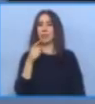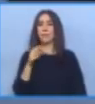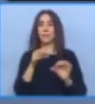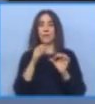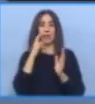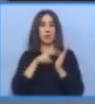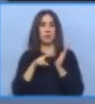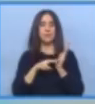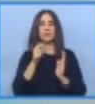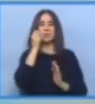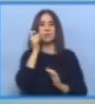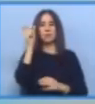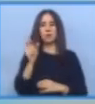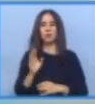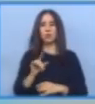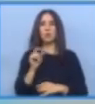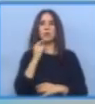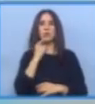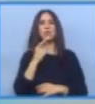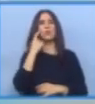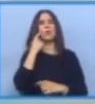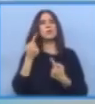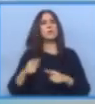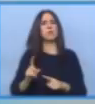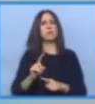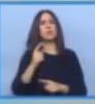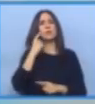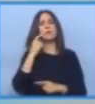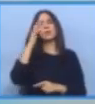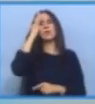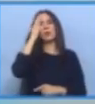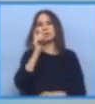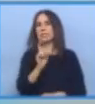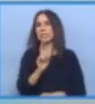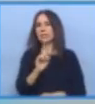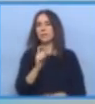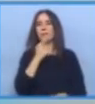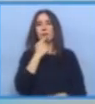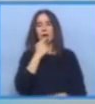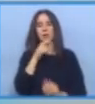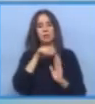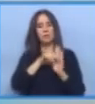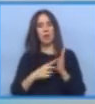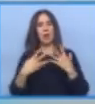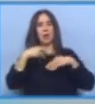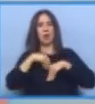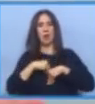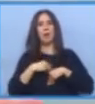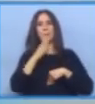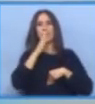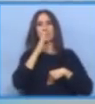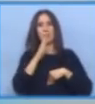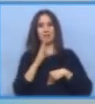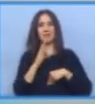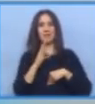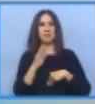bem claro que João diz: não basta conhecê-lo, não basta ser um conhecimento teórico, é preciso guardar os mandamentos, pôr em prática os mandamentos, senão...